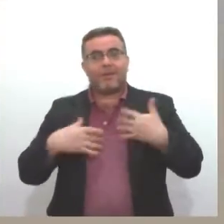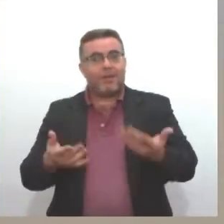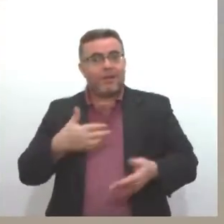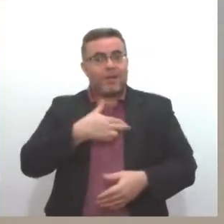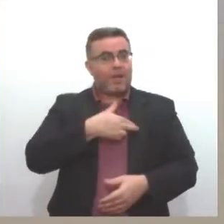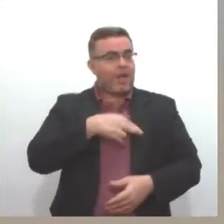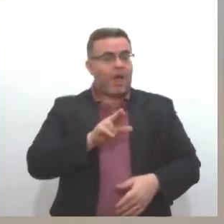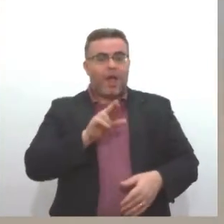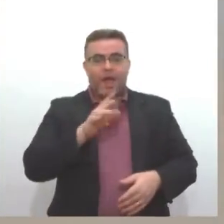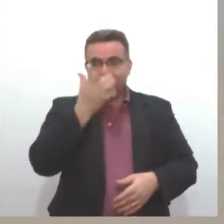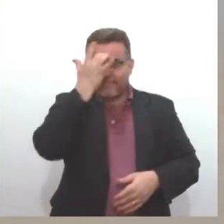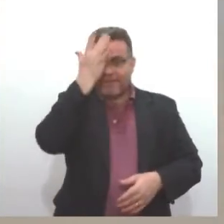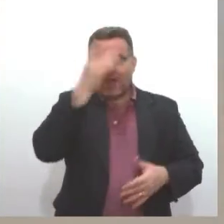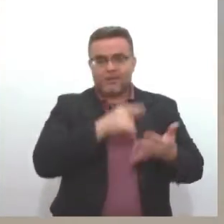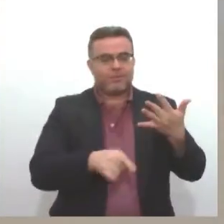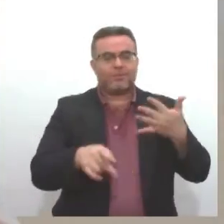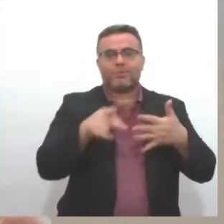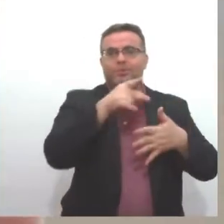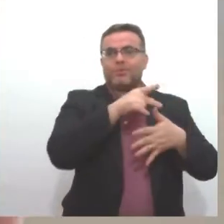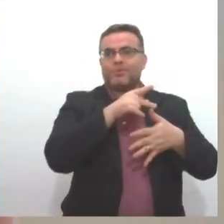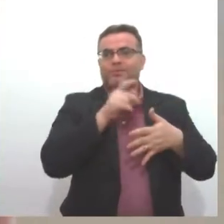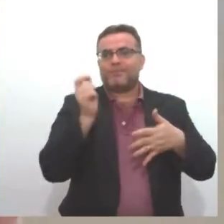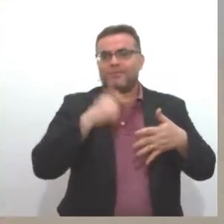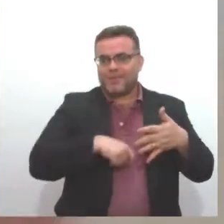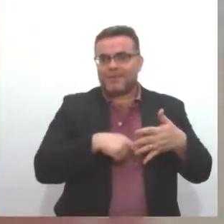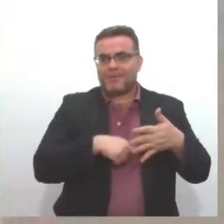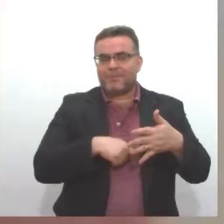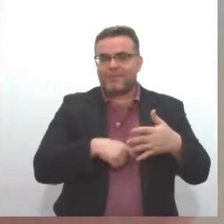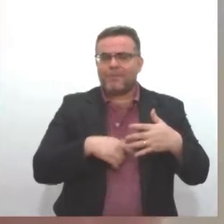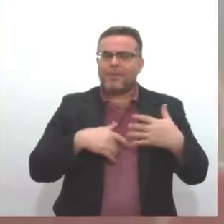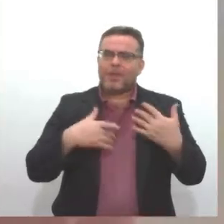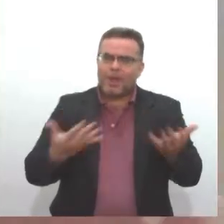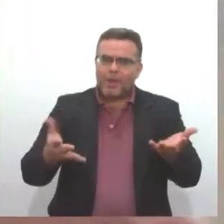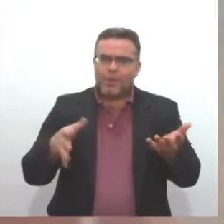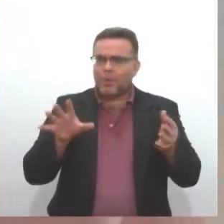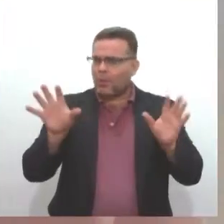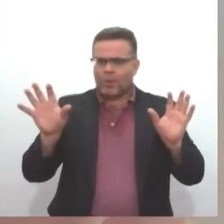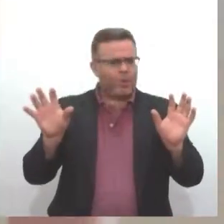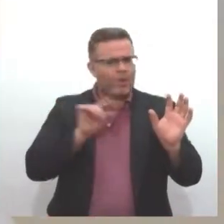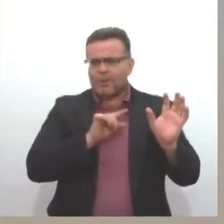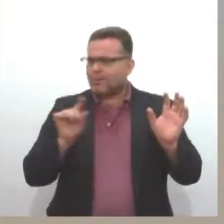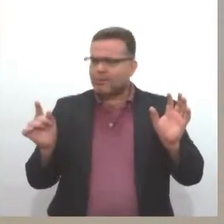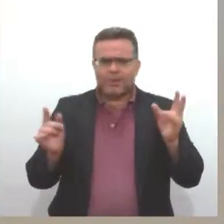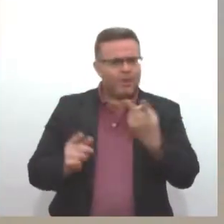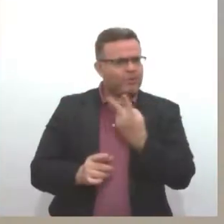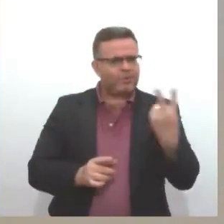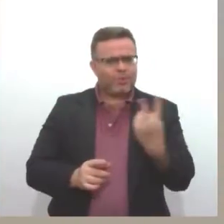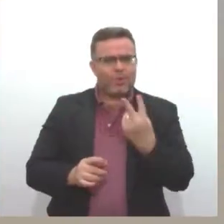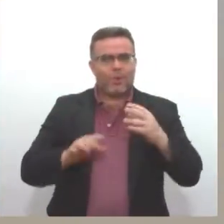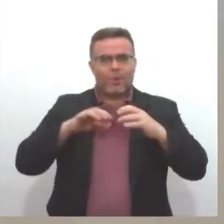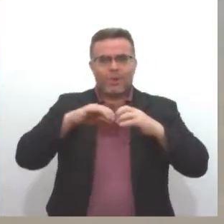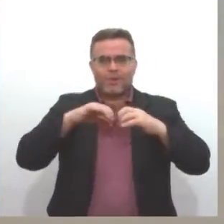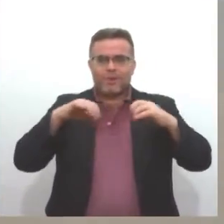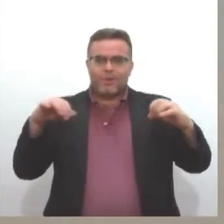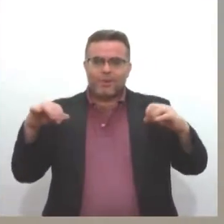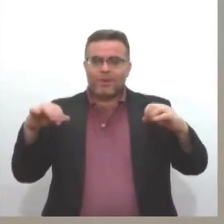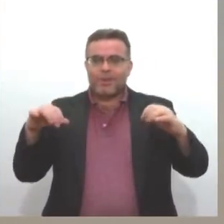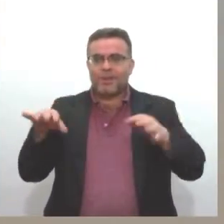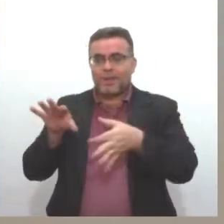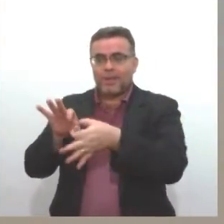mais facilidade em fazer. Agora, quando uma e outra se desconecta do seu